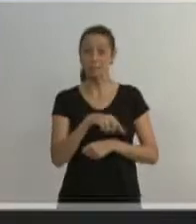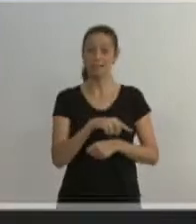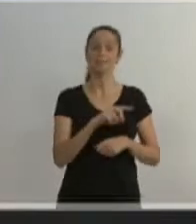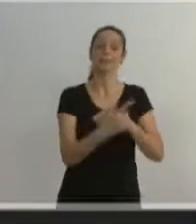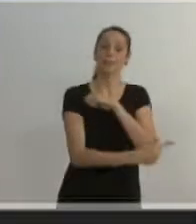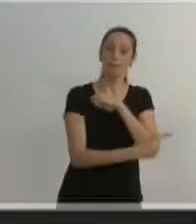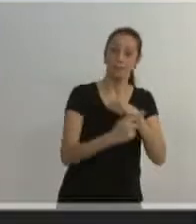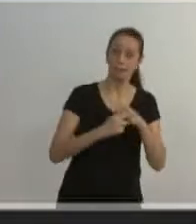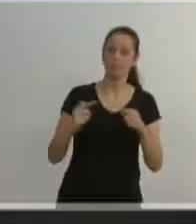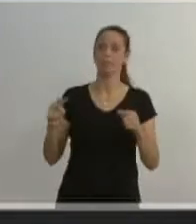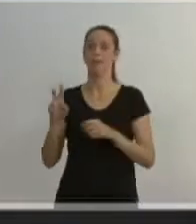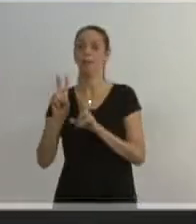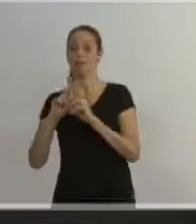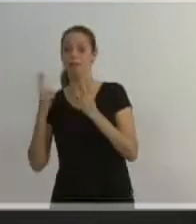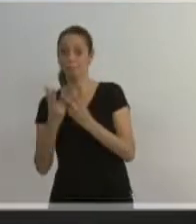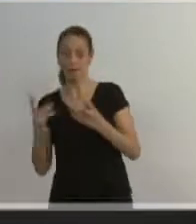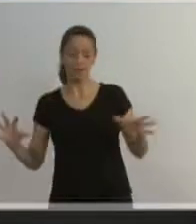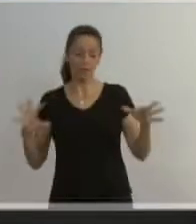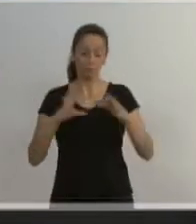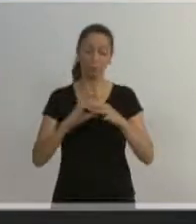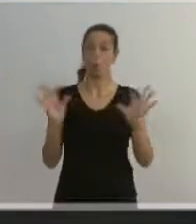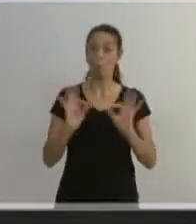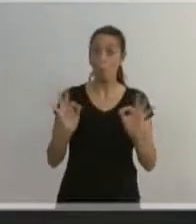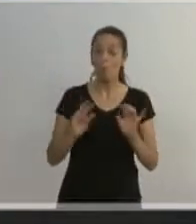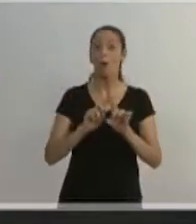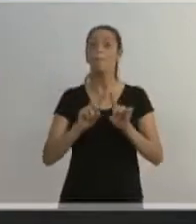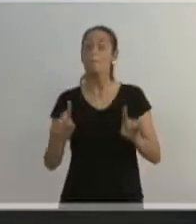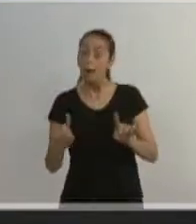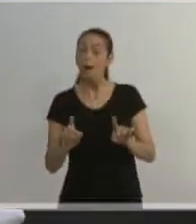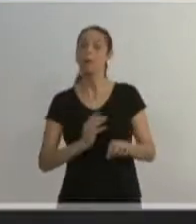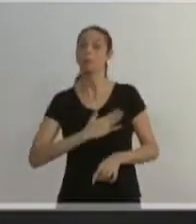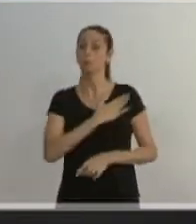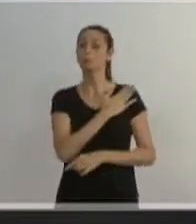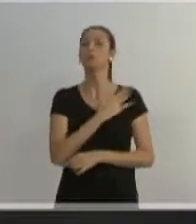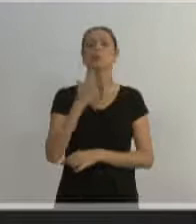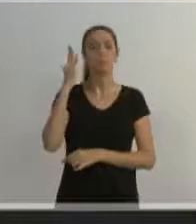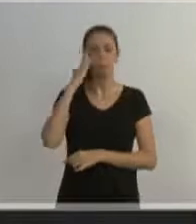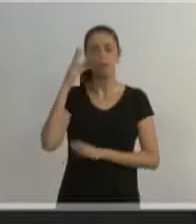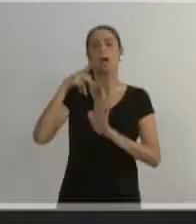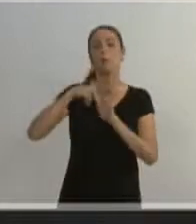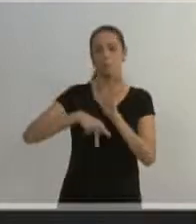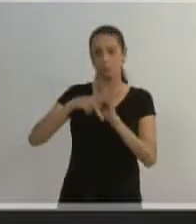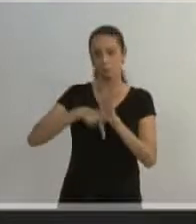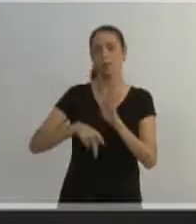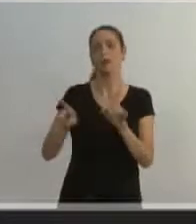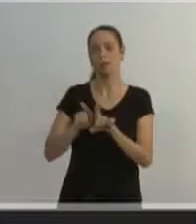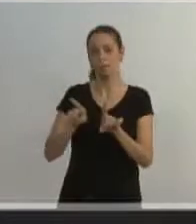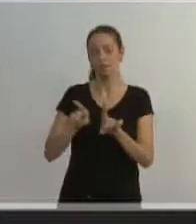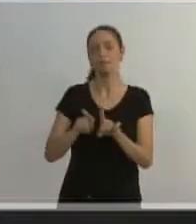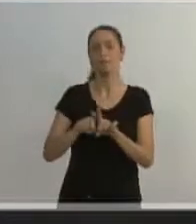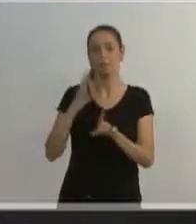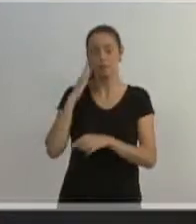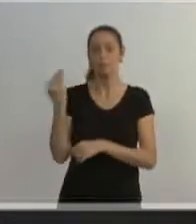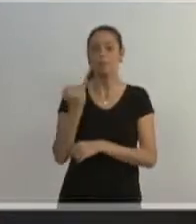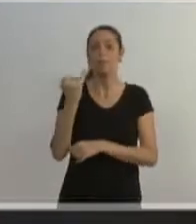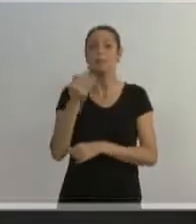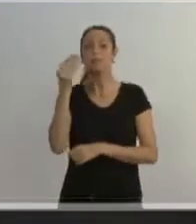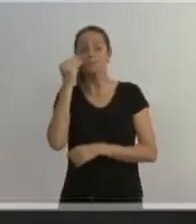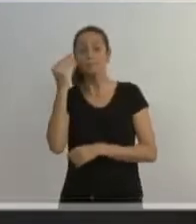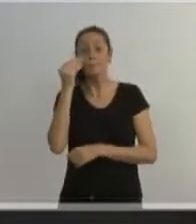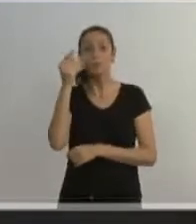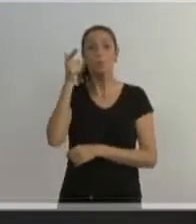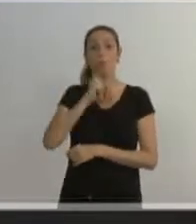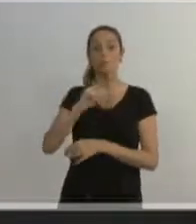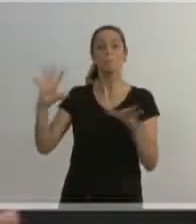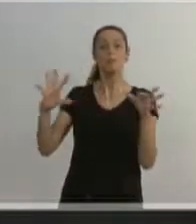necessário com certeza o prefeito também tem essa sensibilidade com esse projeto está viabilizando recursos do governo federal